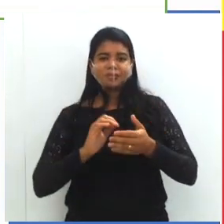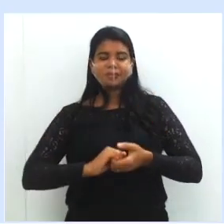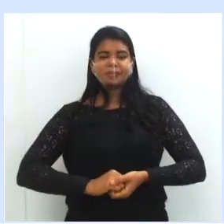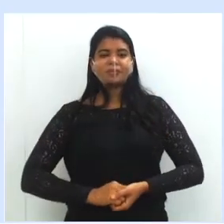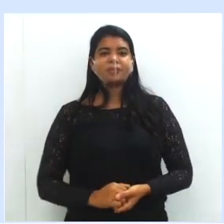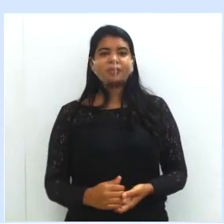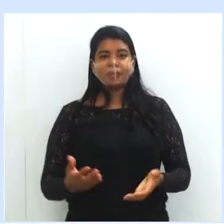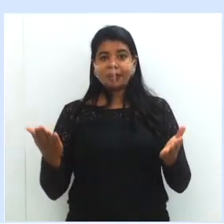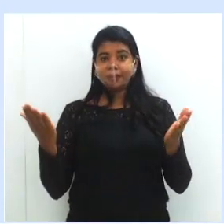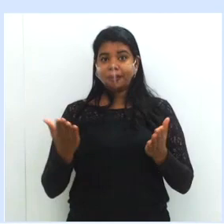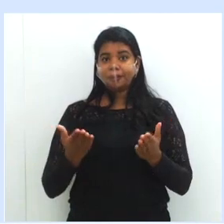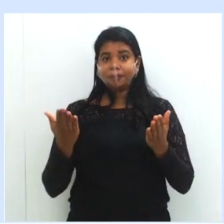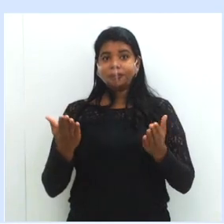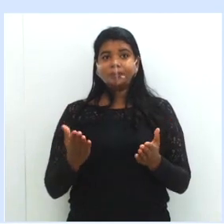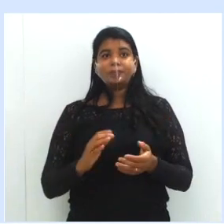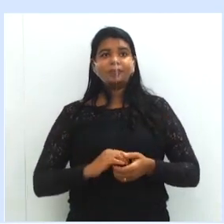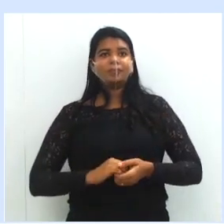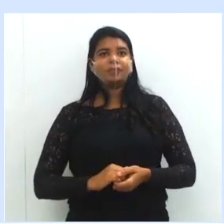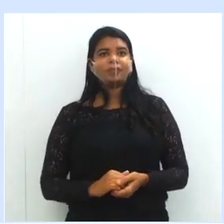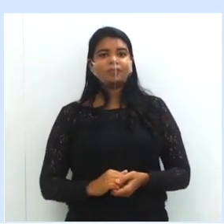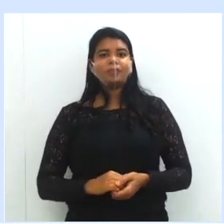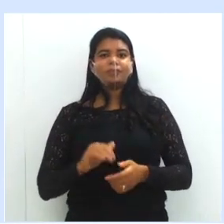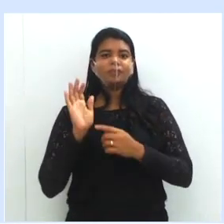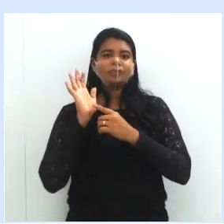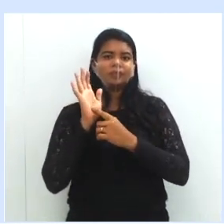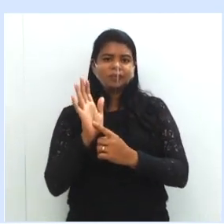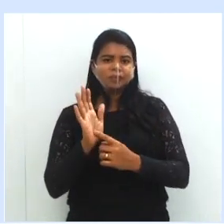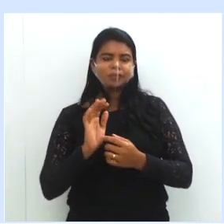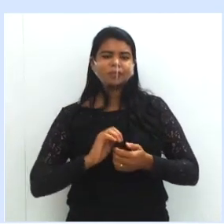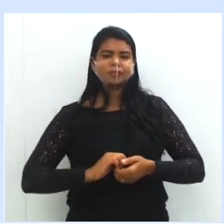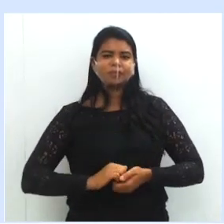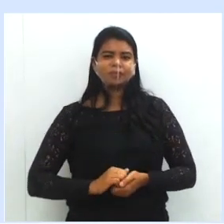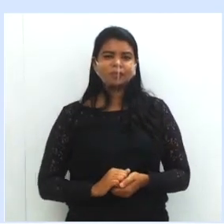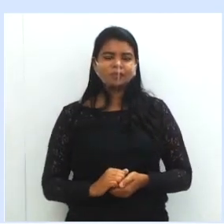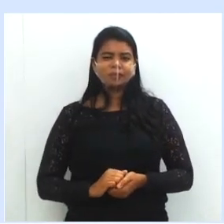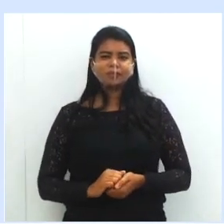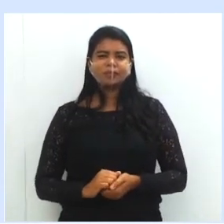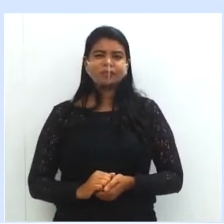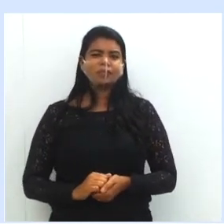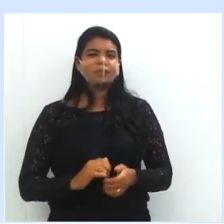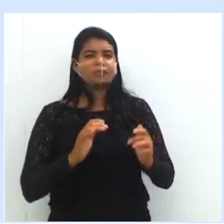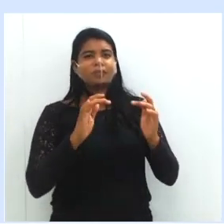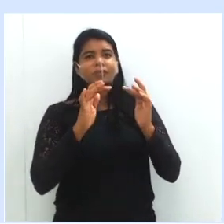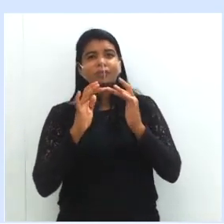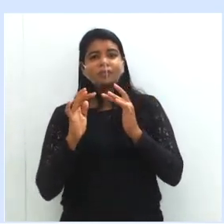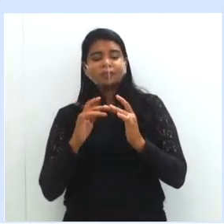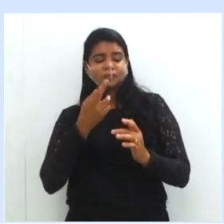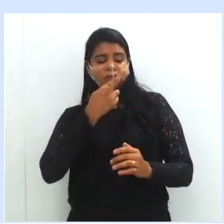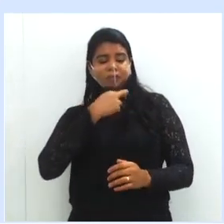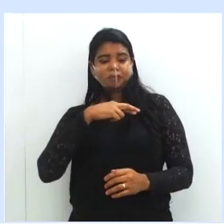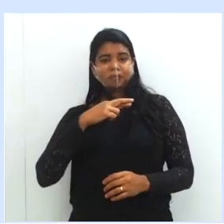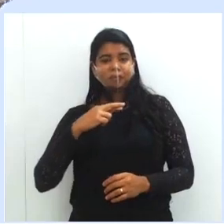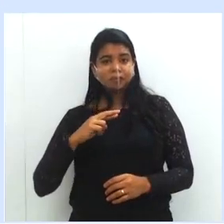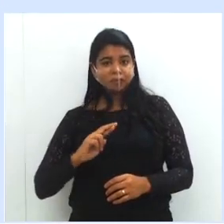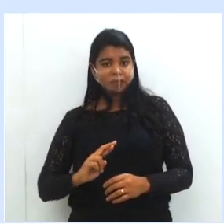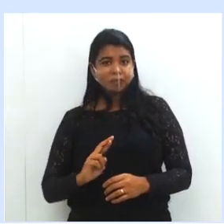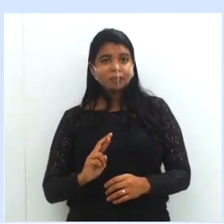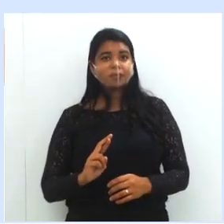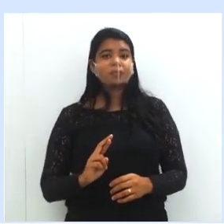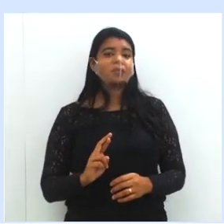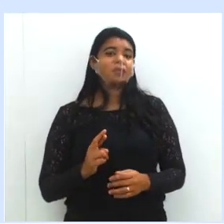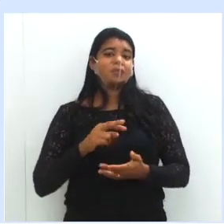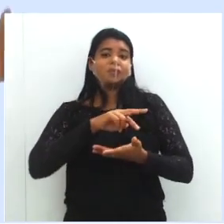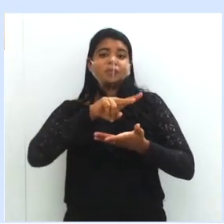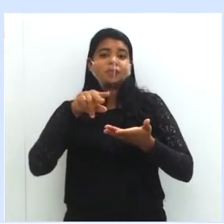bem atenção. Agora vamos entrar nesse campo, que é justamente a relação da religião ou